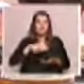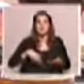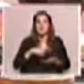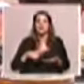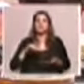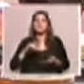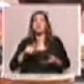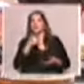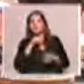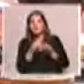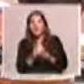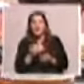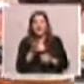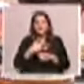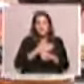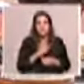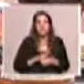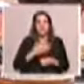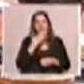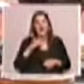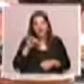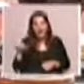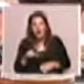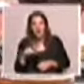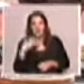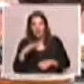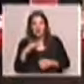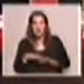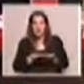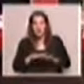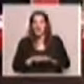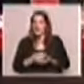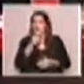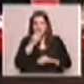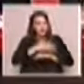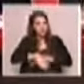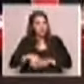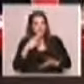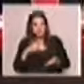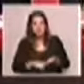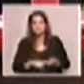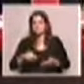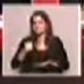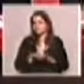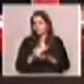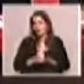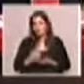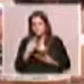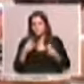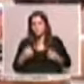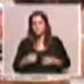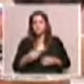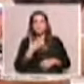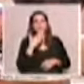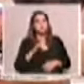com tomate, cebola, alha e azeite do refogado de base. Era muita alimentação mediterrânea. Muitos legumes, o azeite essencialmente como